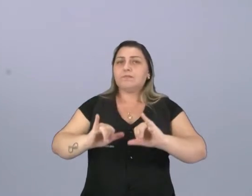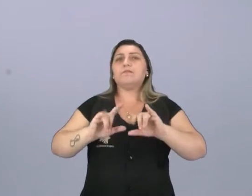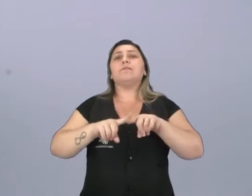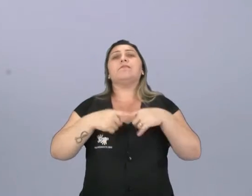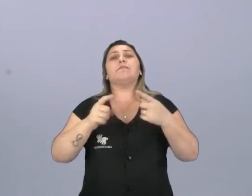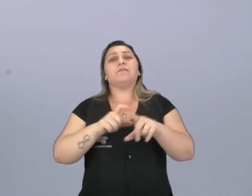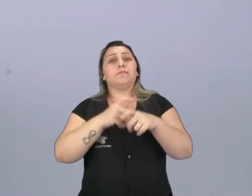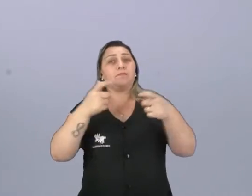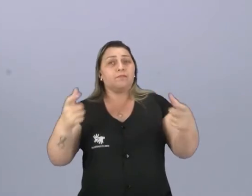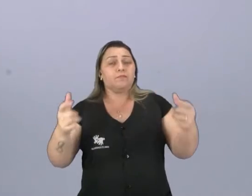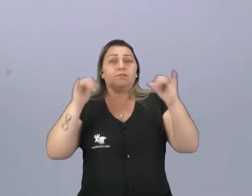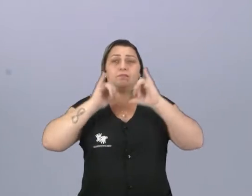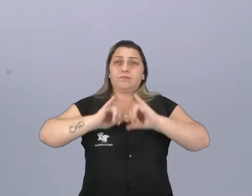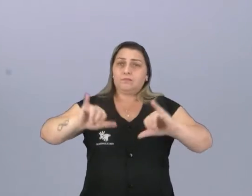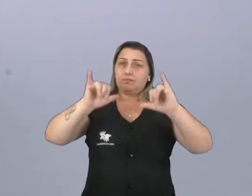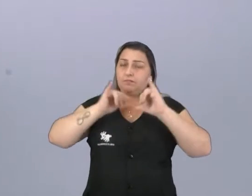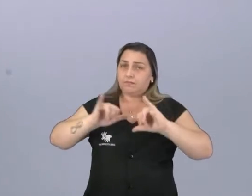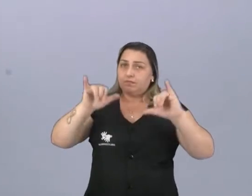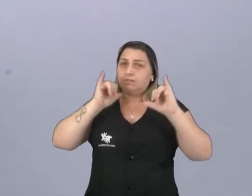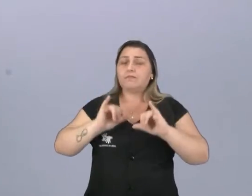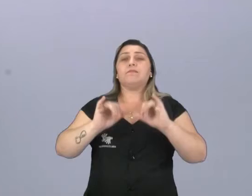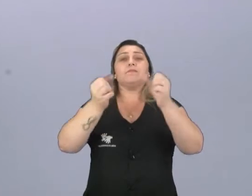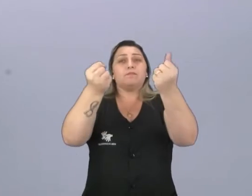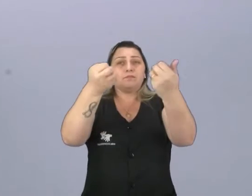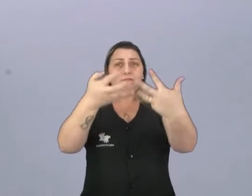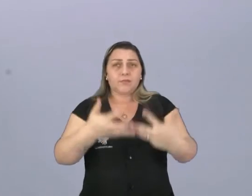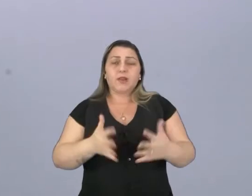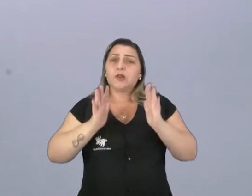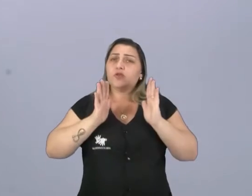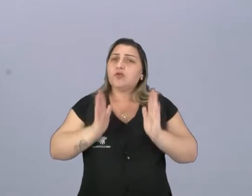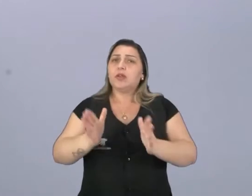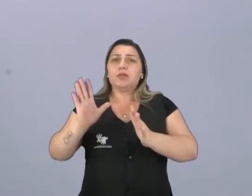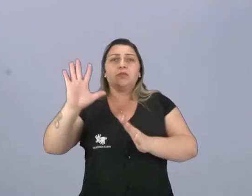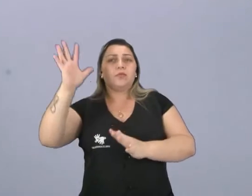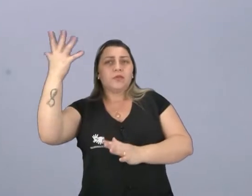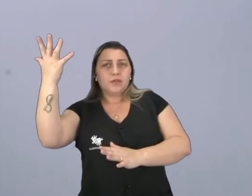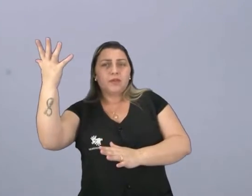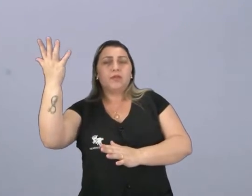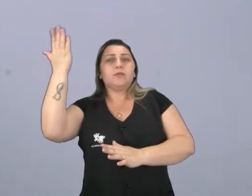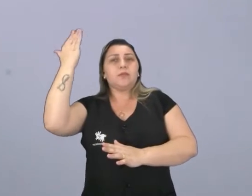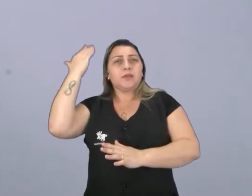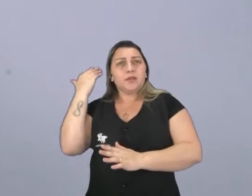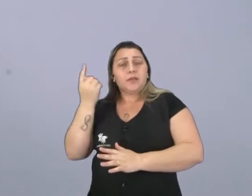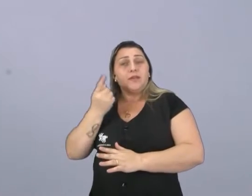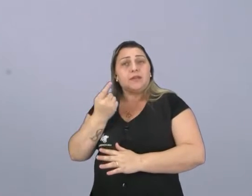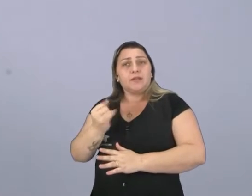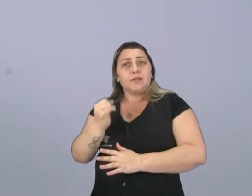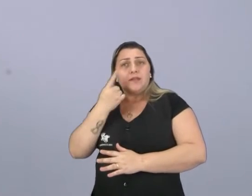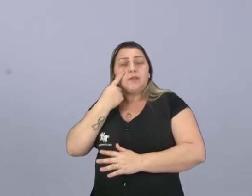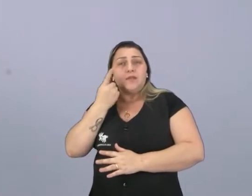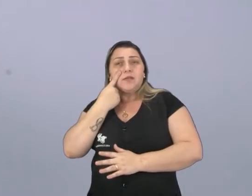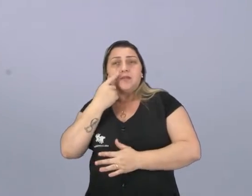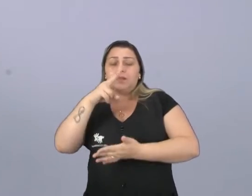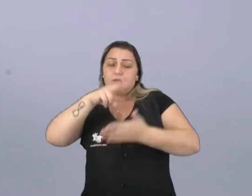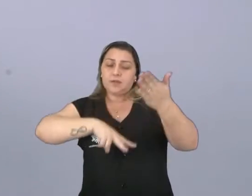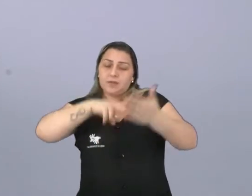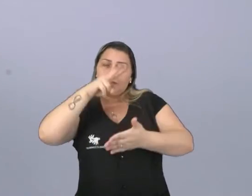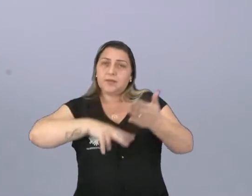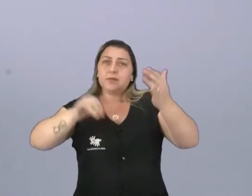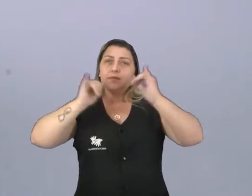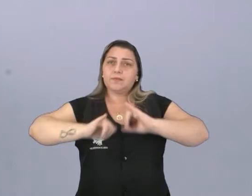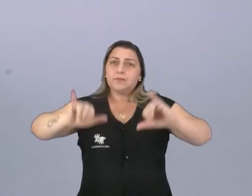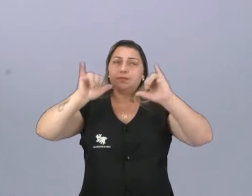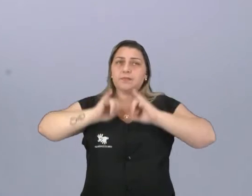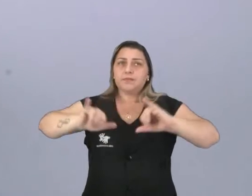a maioria das notícias elas relatem algo que já ocorreu. Se você observou durante a leitura da